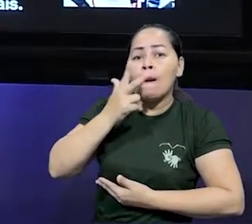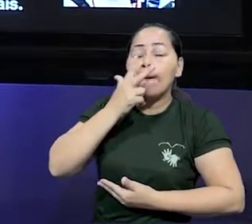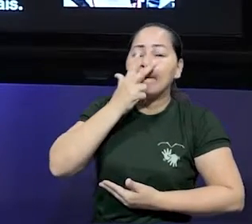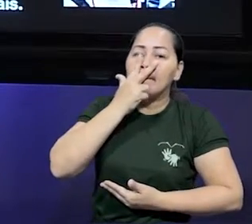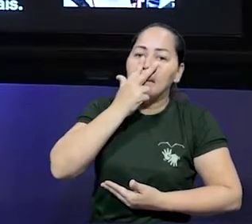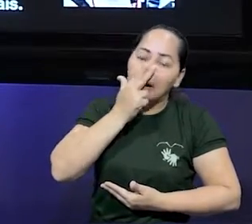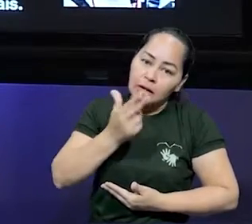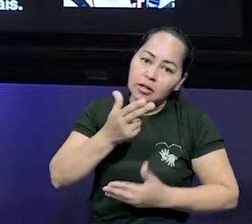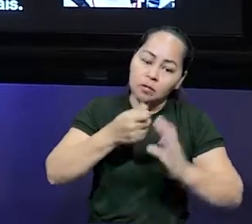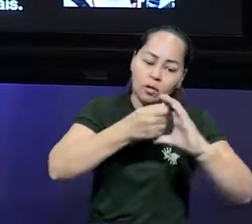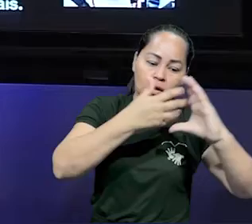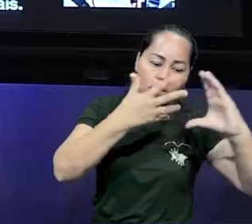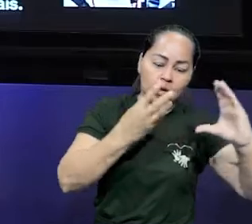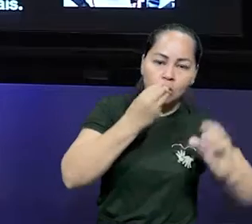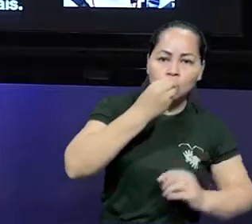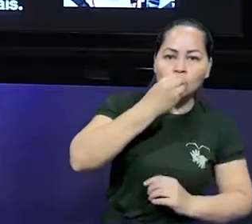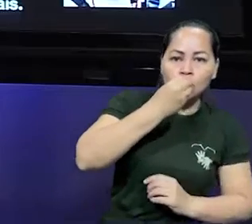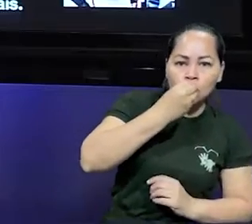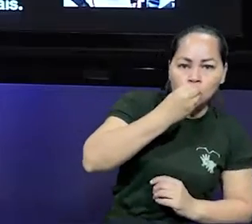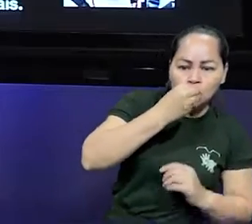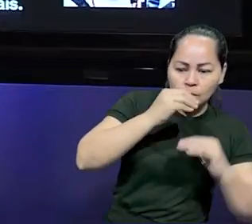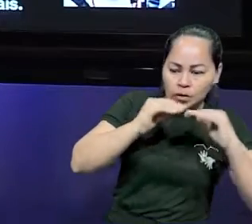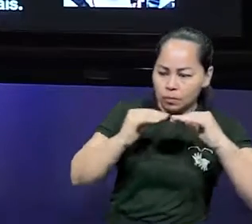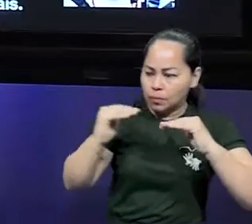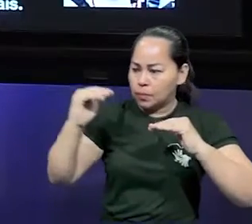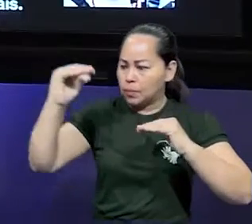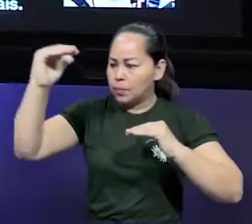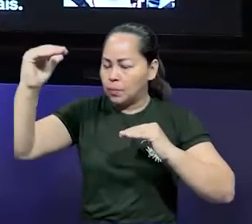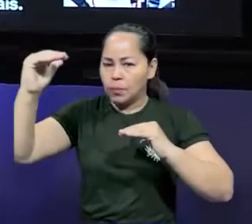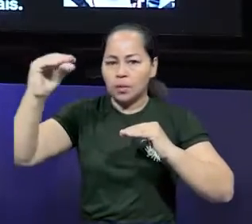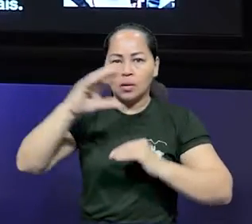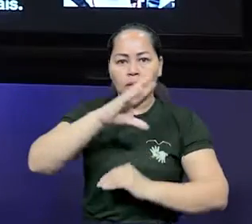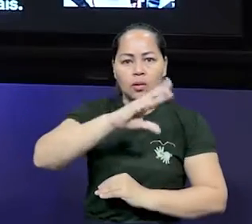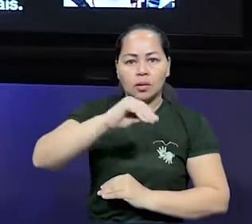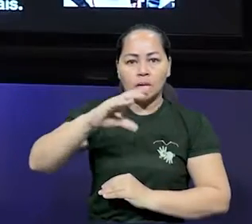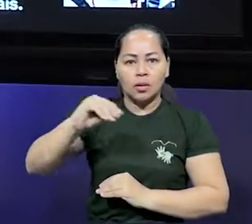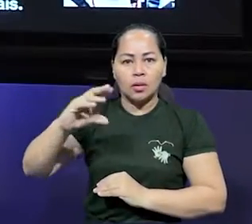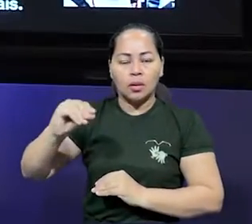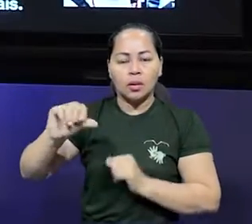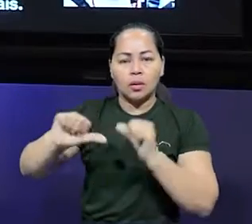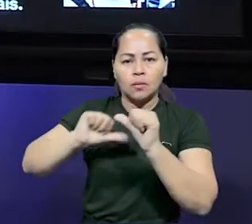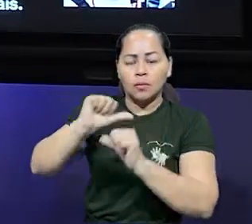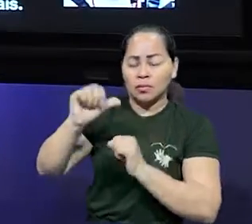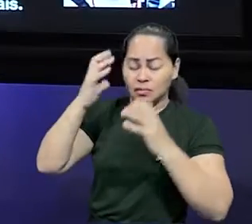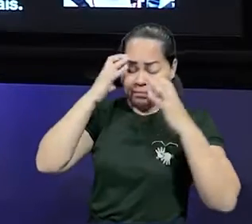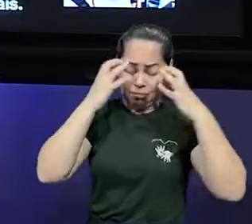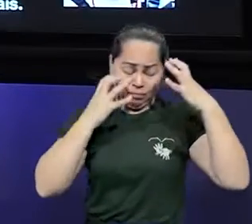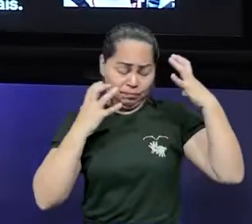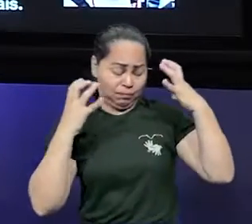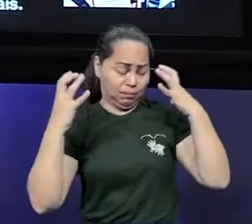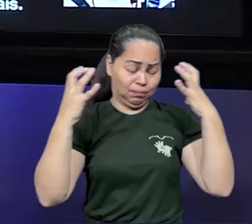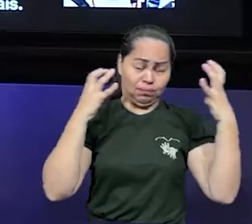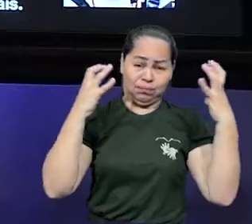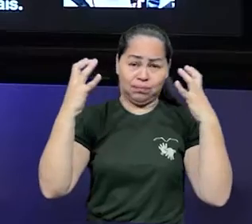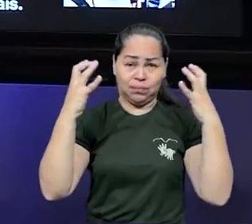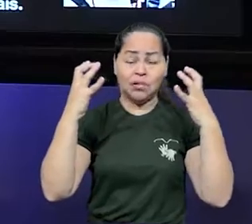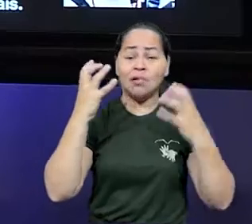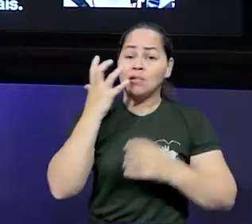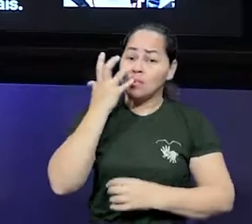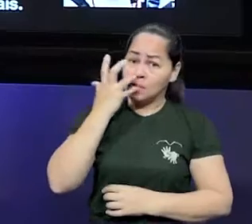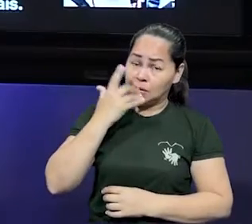infância, mas que já não são mais da infância, e há uma sobreposição que gera conflitos sobre essas